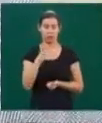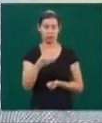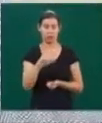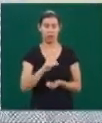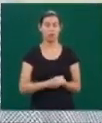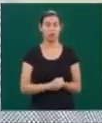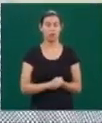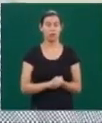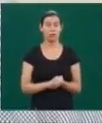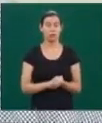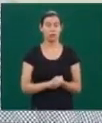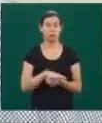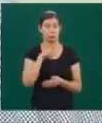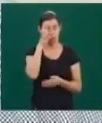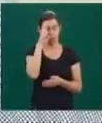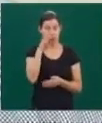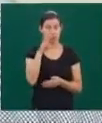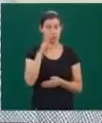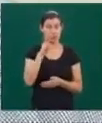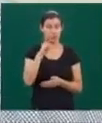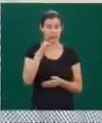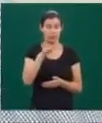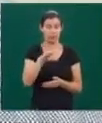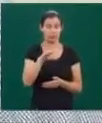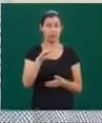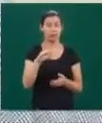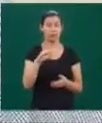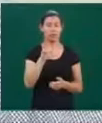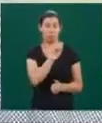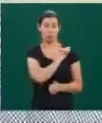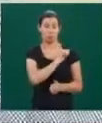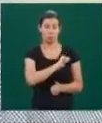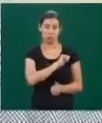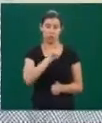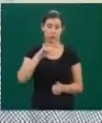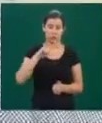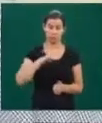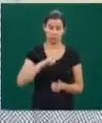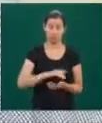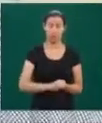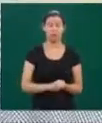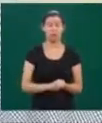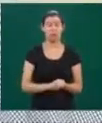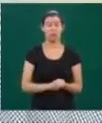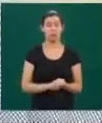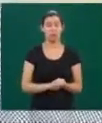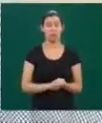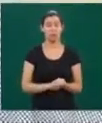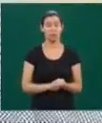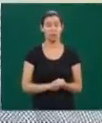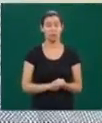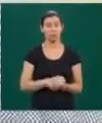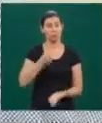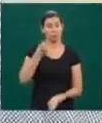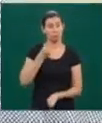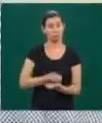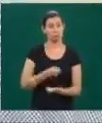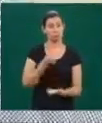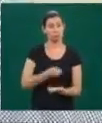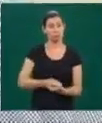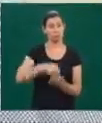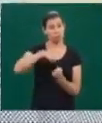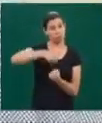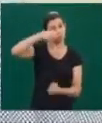científica, prioritariamente os alunos de iniciação científica com bolsa, FAPEMIG e CNPq, para os quais é obrigatória a apresentação do seu